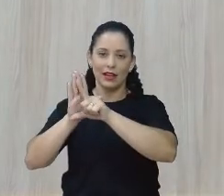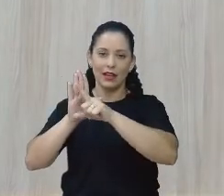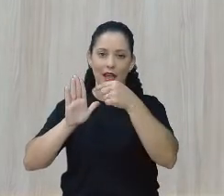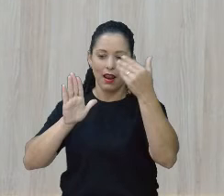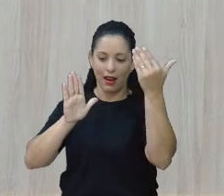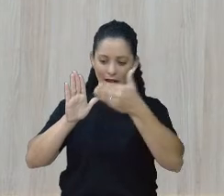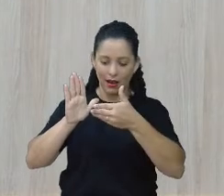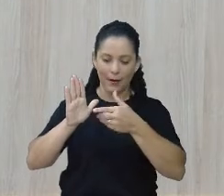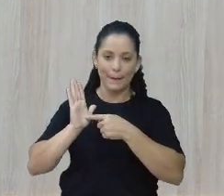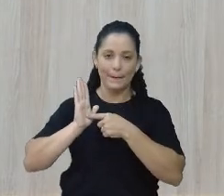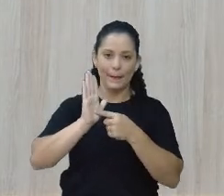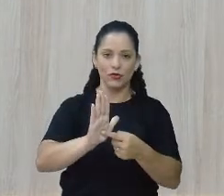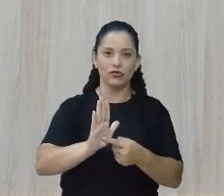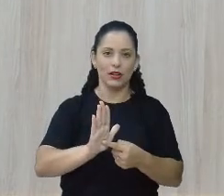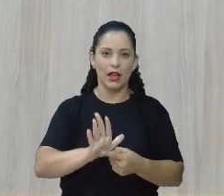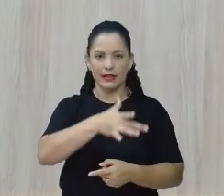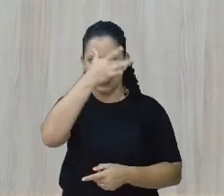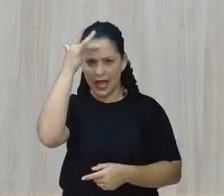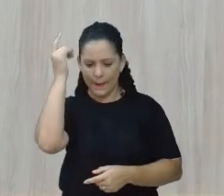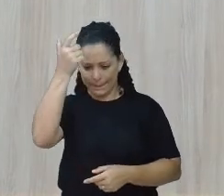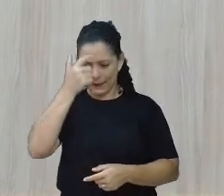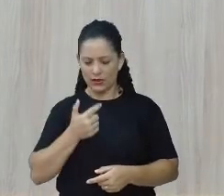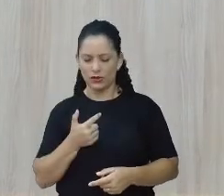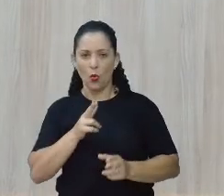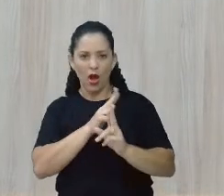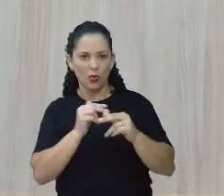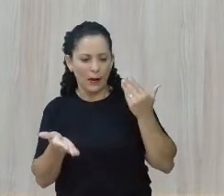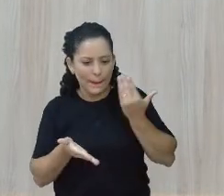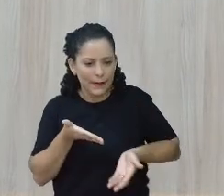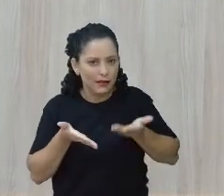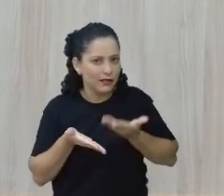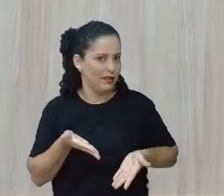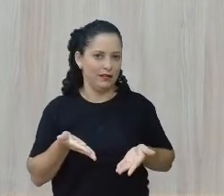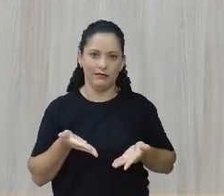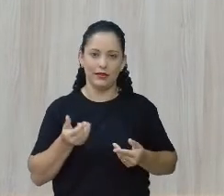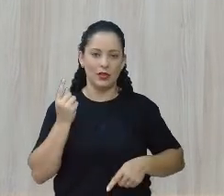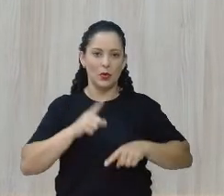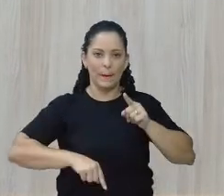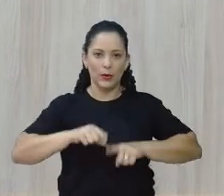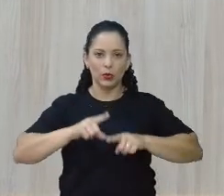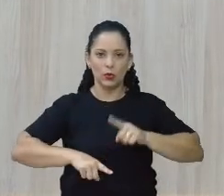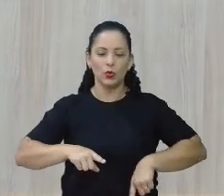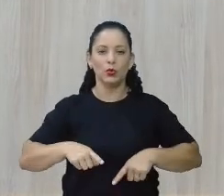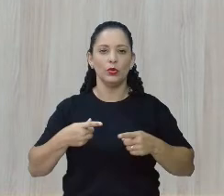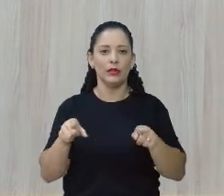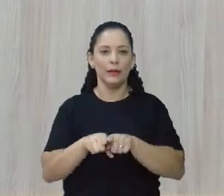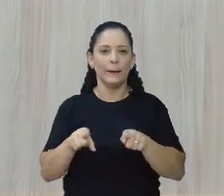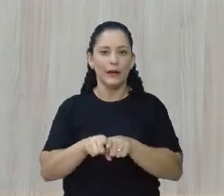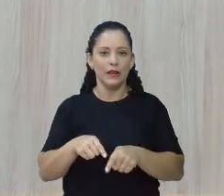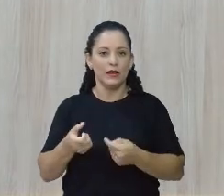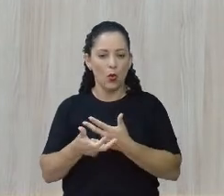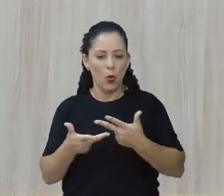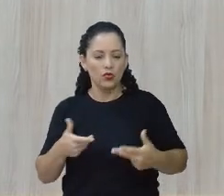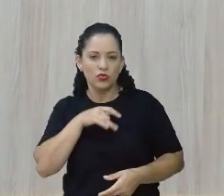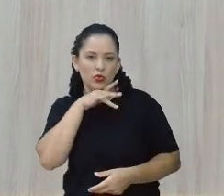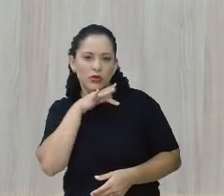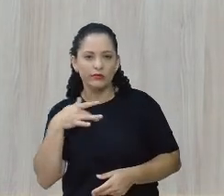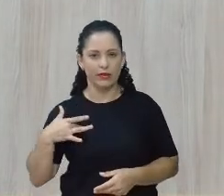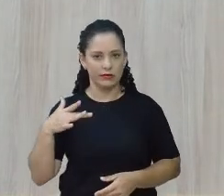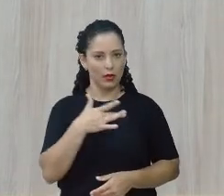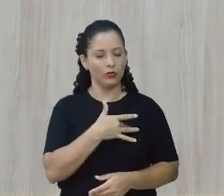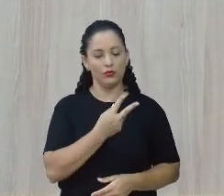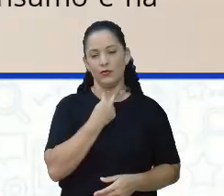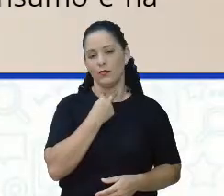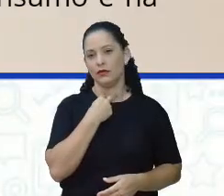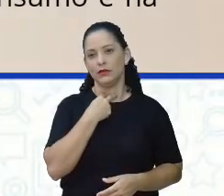seja lesado diante de alguma eventualidade que o produto possa causar, inclusive à sua saúde. O Código de Defesa